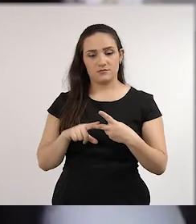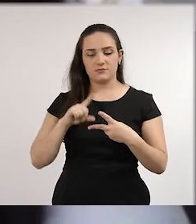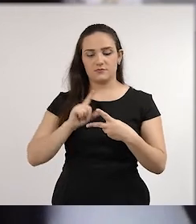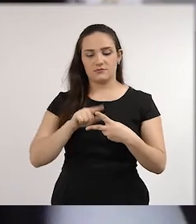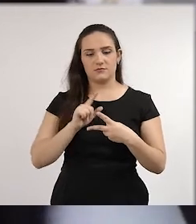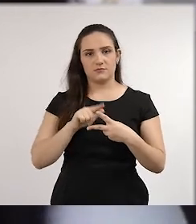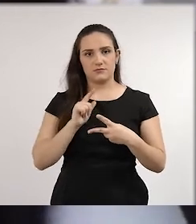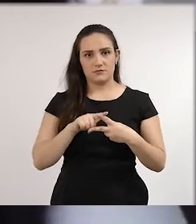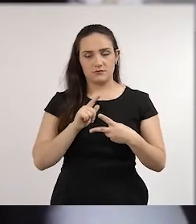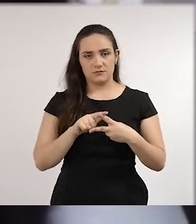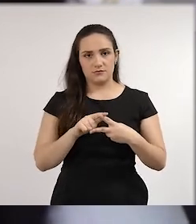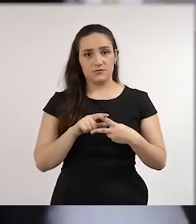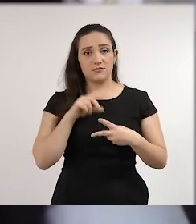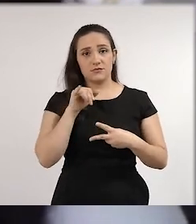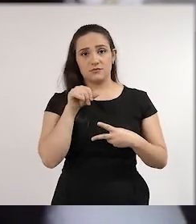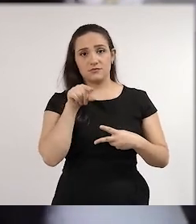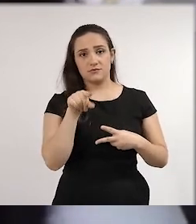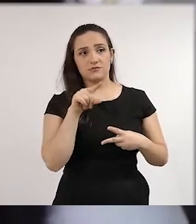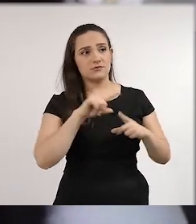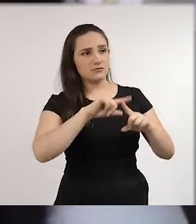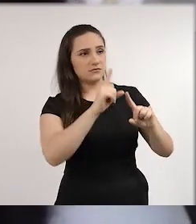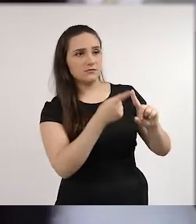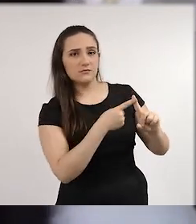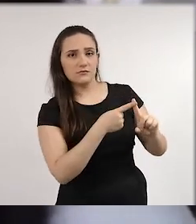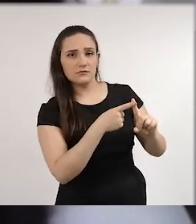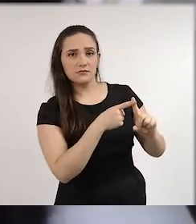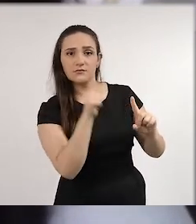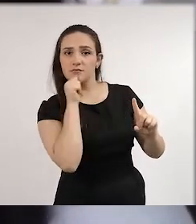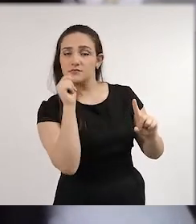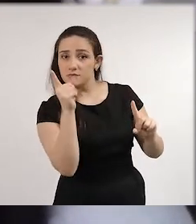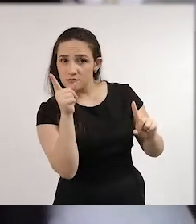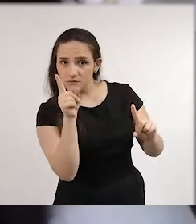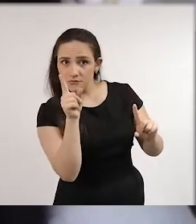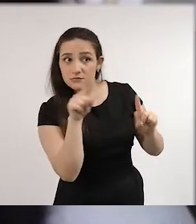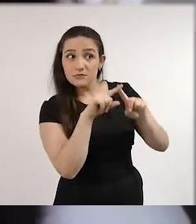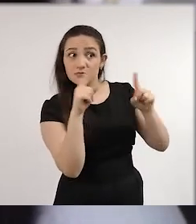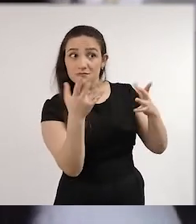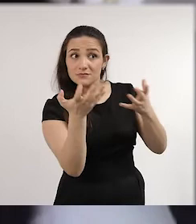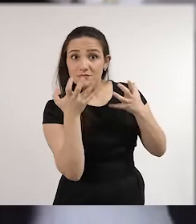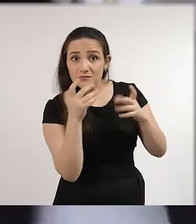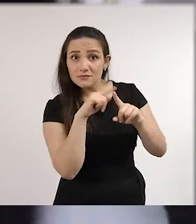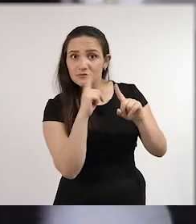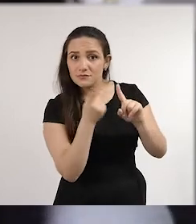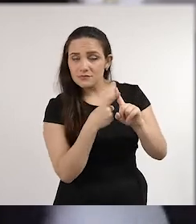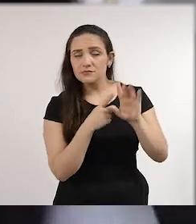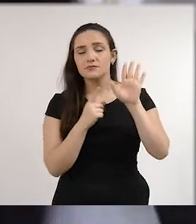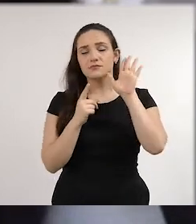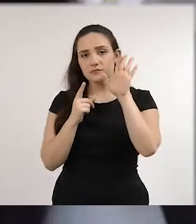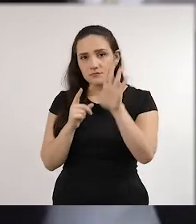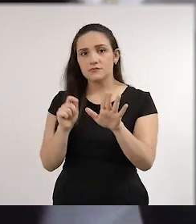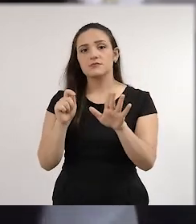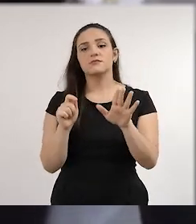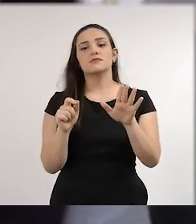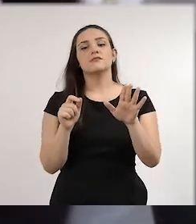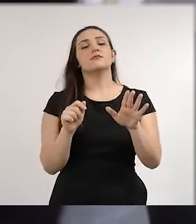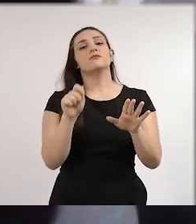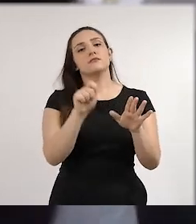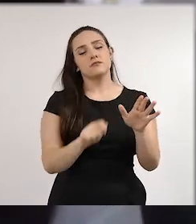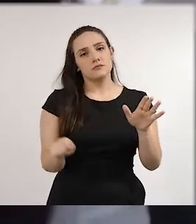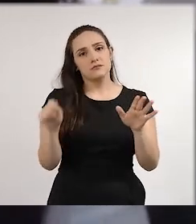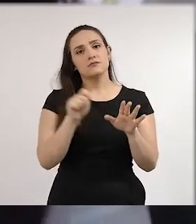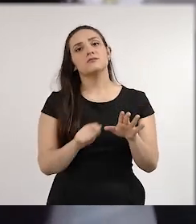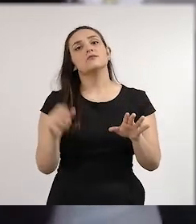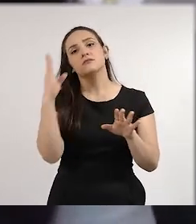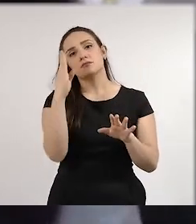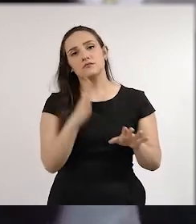que não engravidou está planejando engravidar. A Sociedade Brasileira de Ginecologia, a Federação Brasileira de Ginecologia,